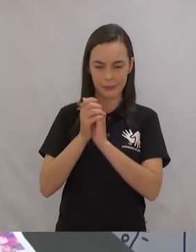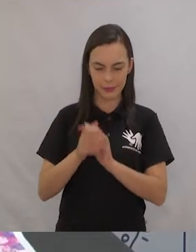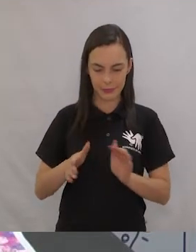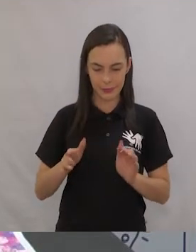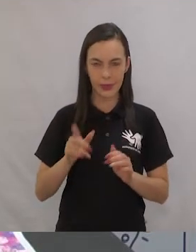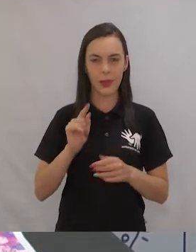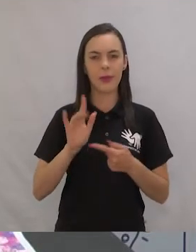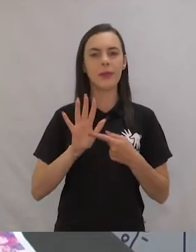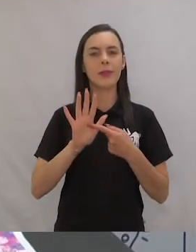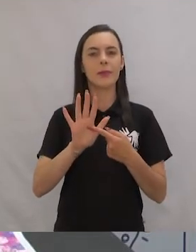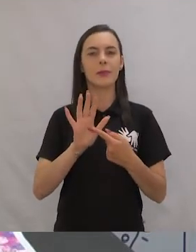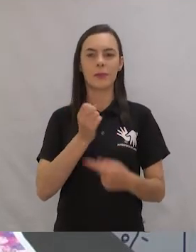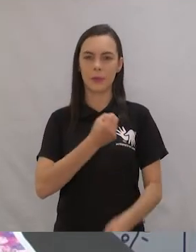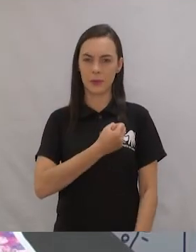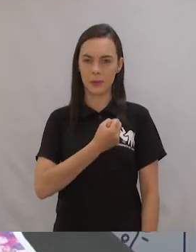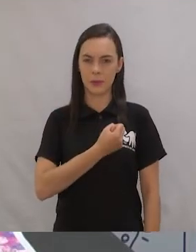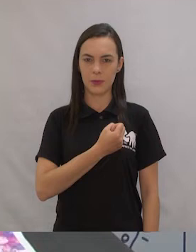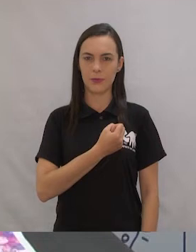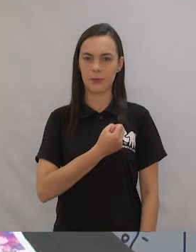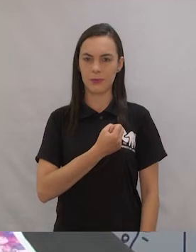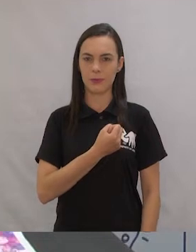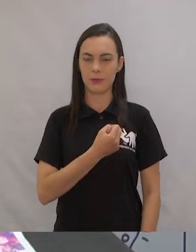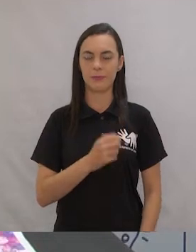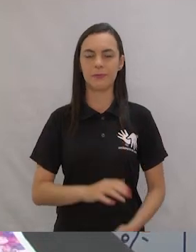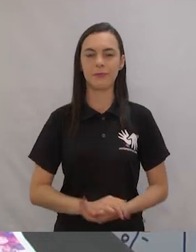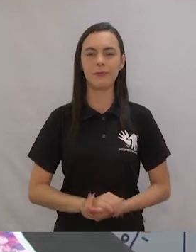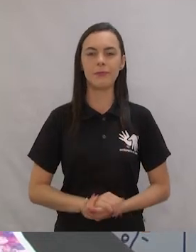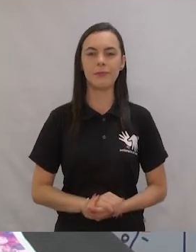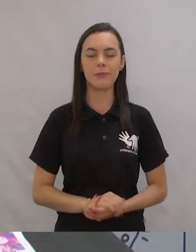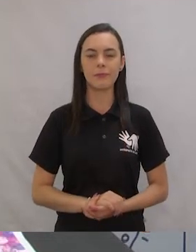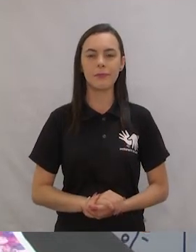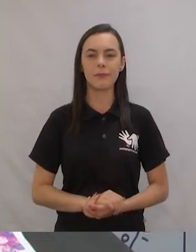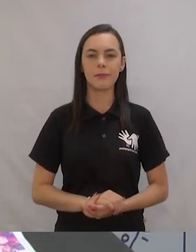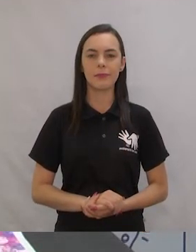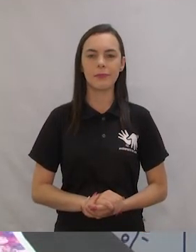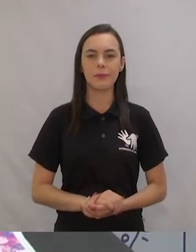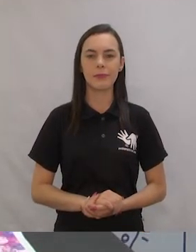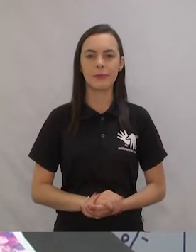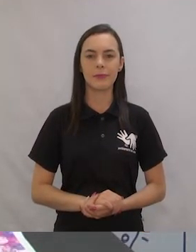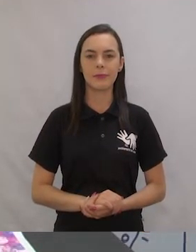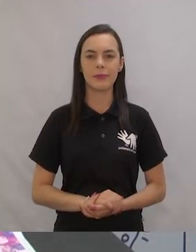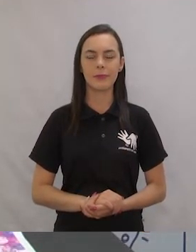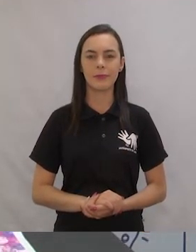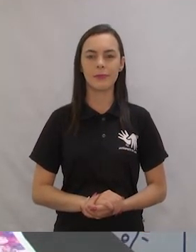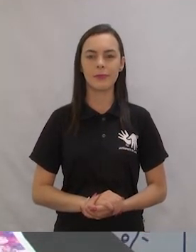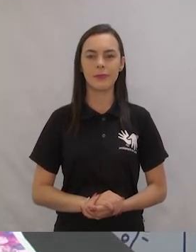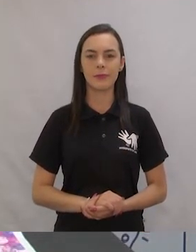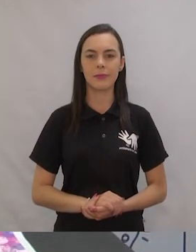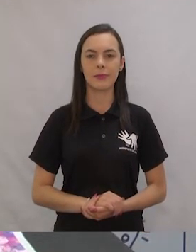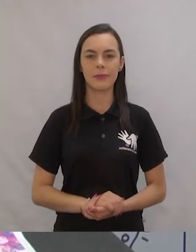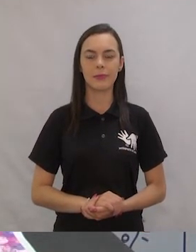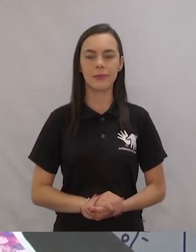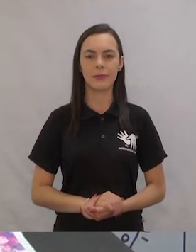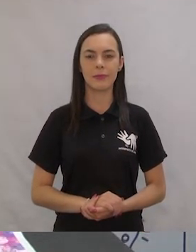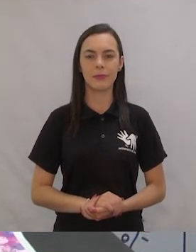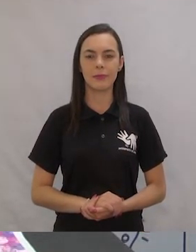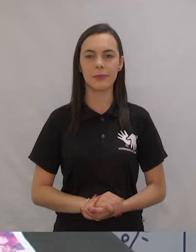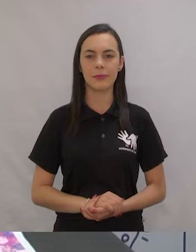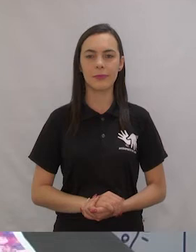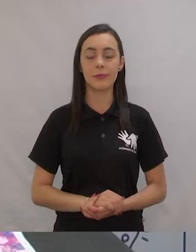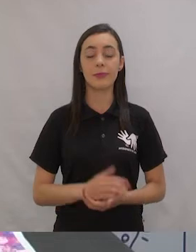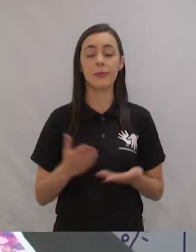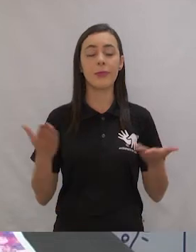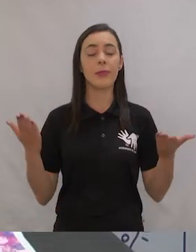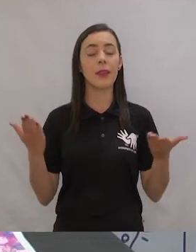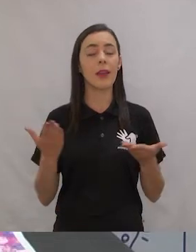na mesa? Isso representa a face, é o número que fica em cima. Muito bem. Agora, vamos